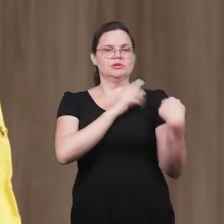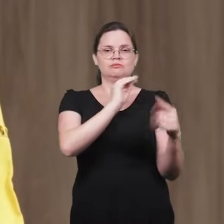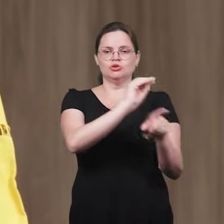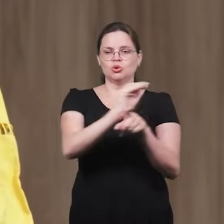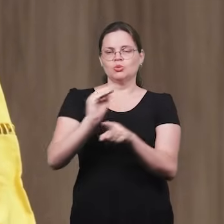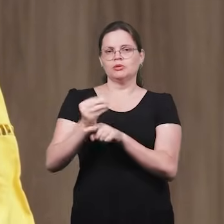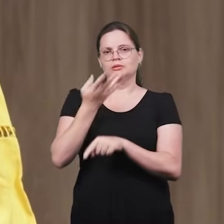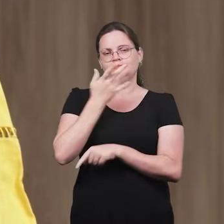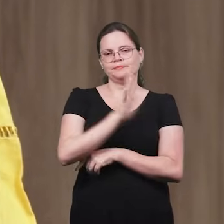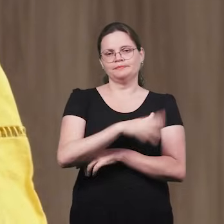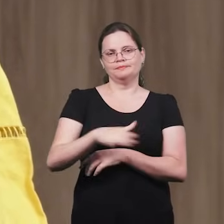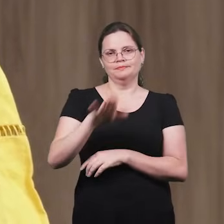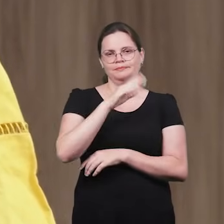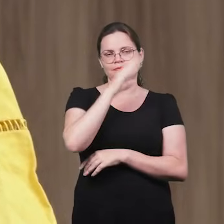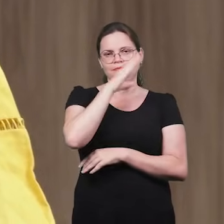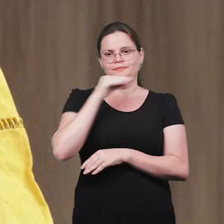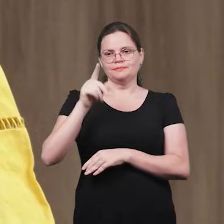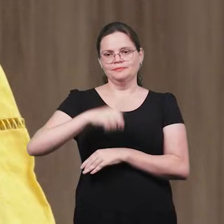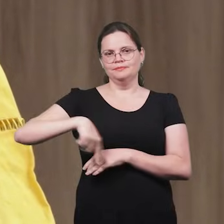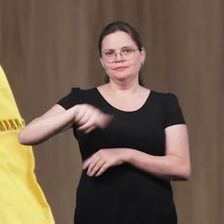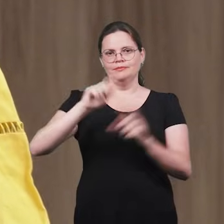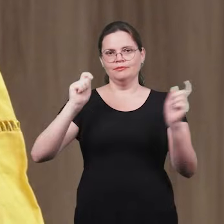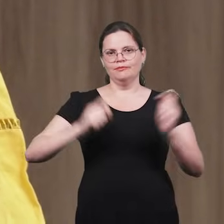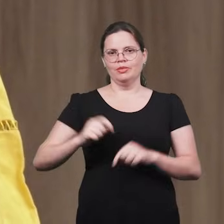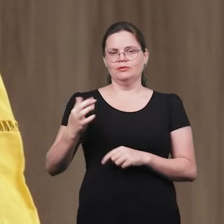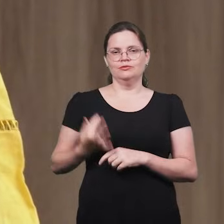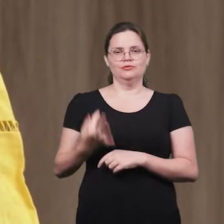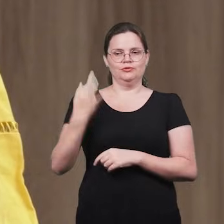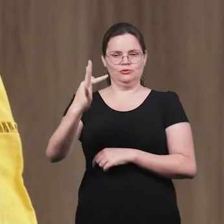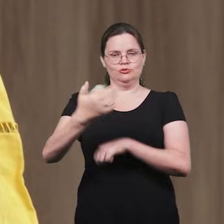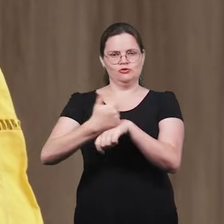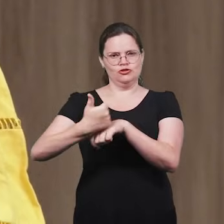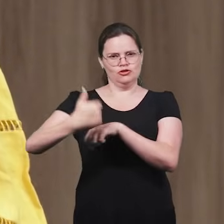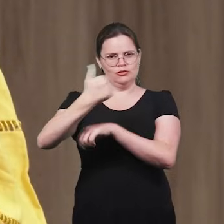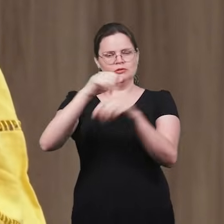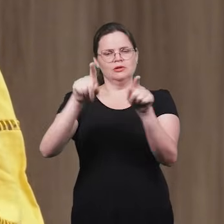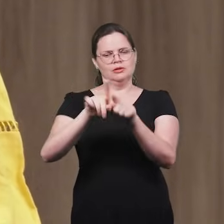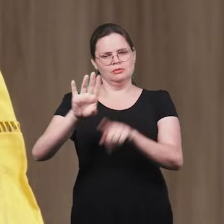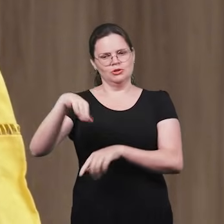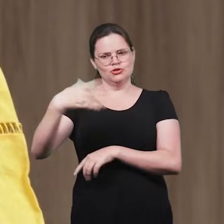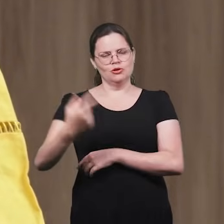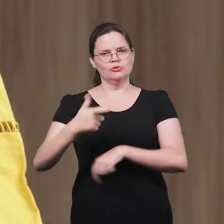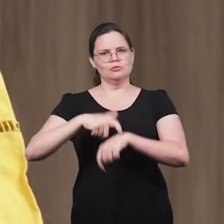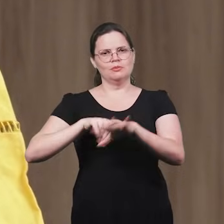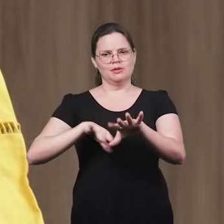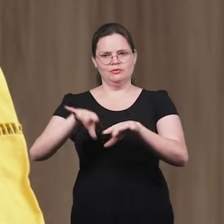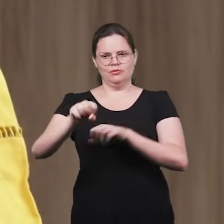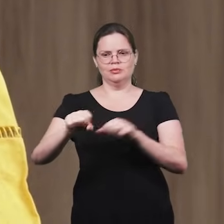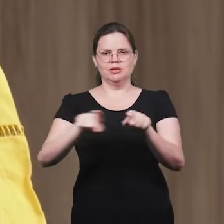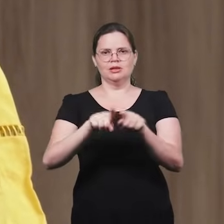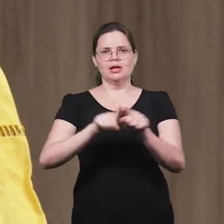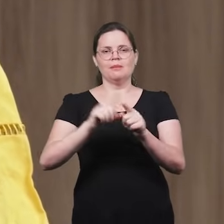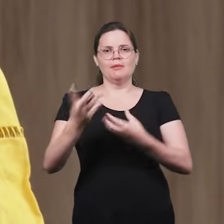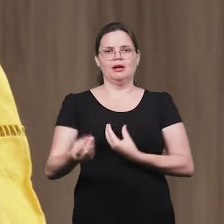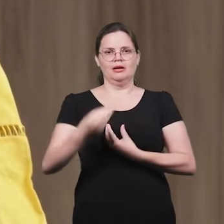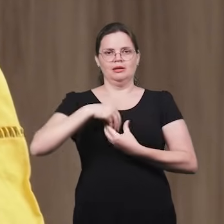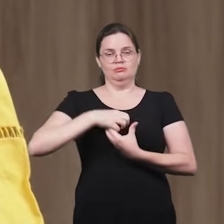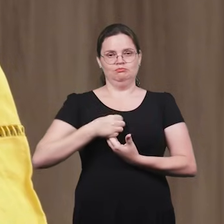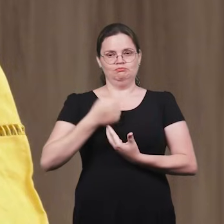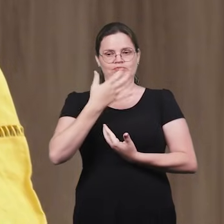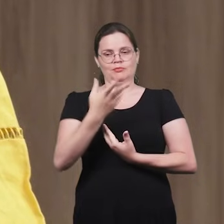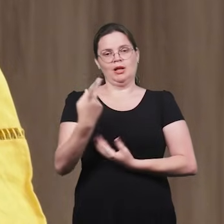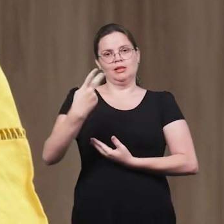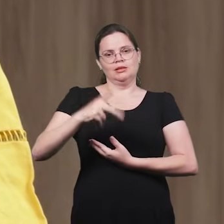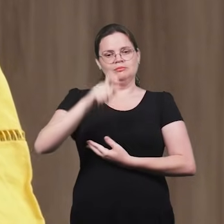adolescentes, para que eles tenham um futuro digno e honroso, tanto na formação do seu caráter como cidadãos, como na condição